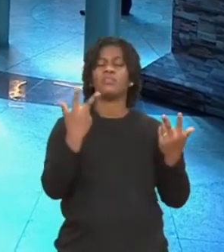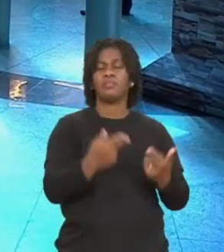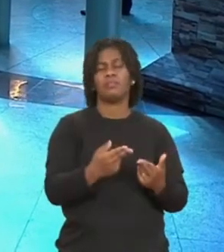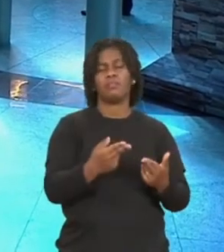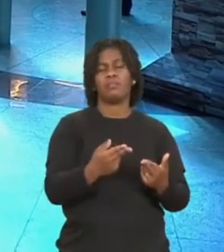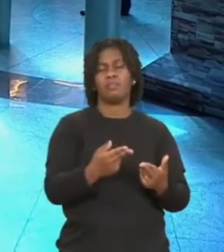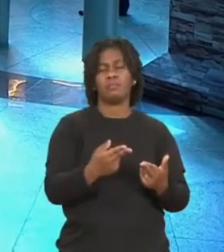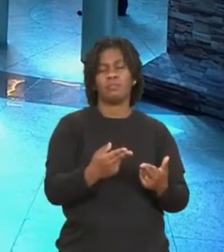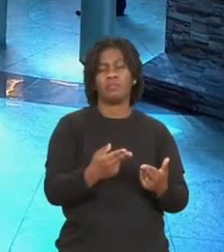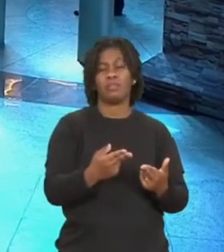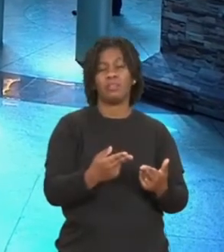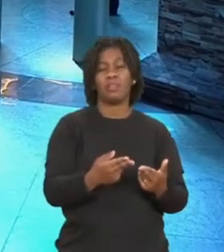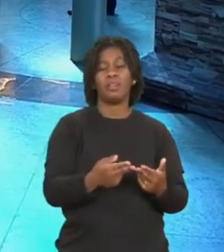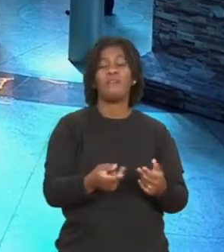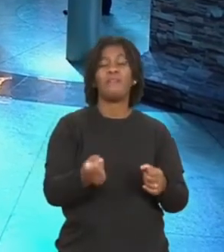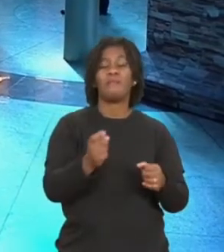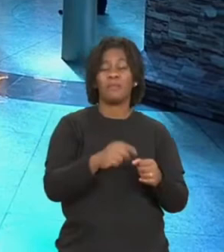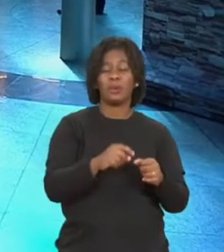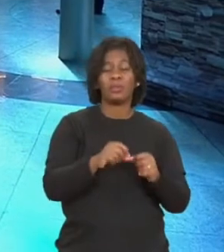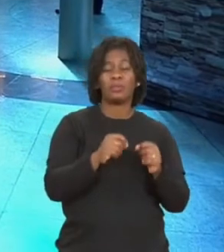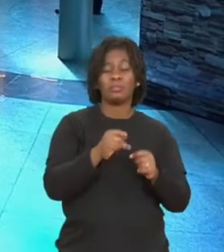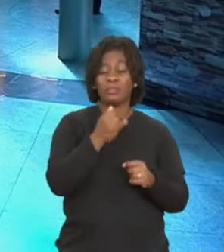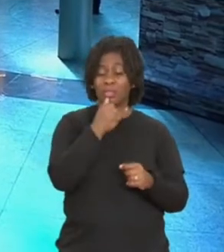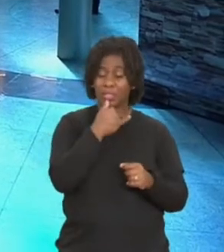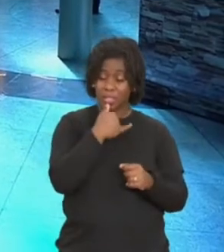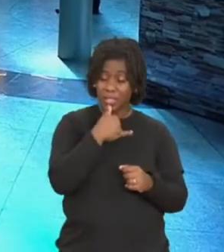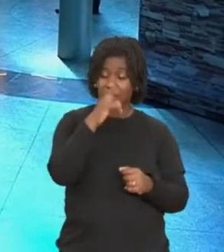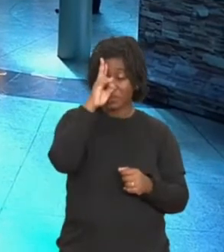Ela volta a te entristecer da mesma forma.